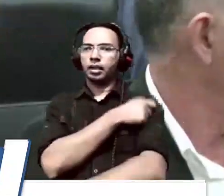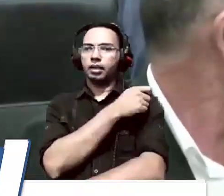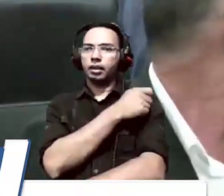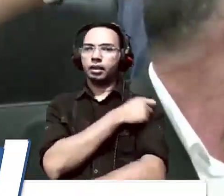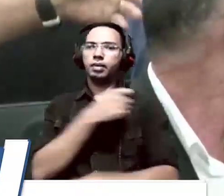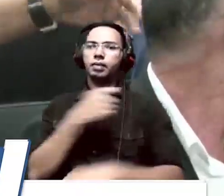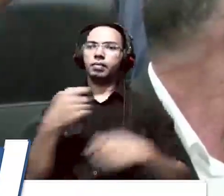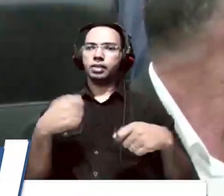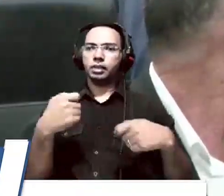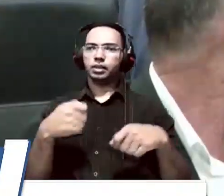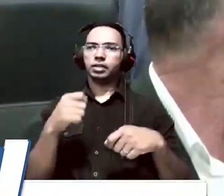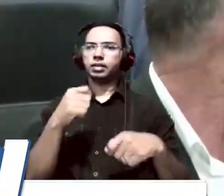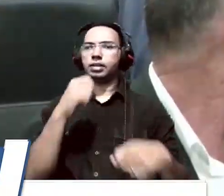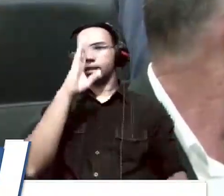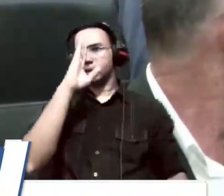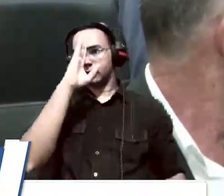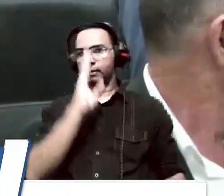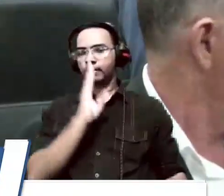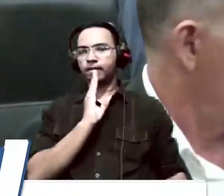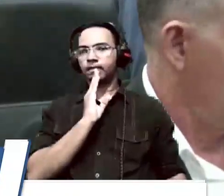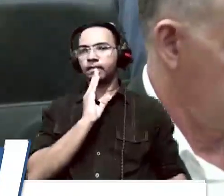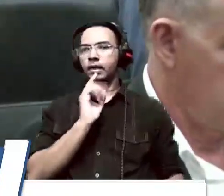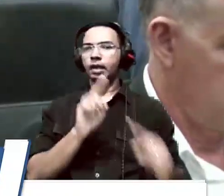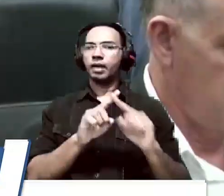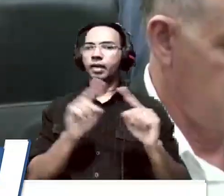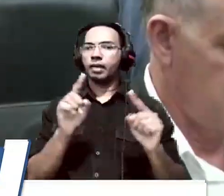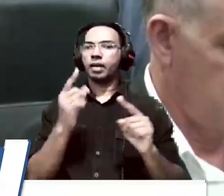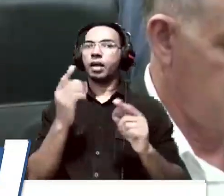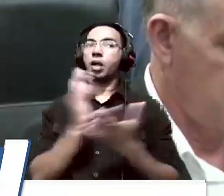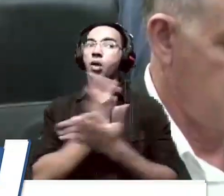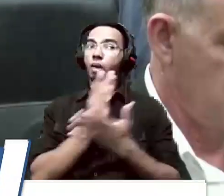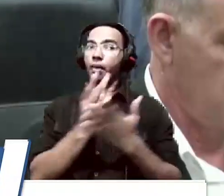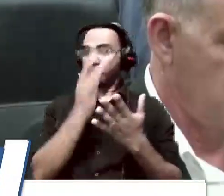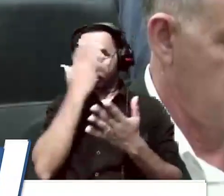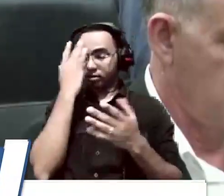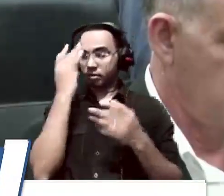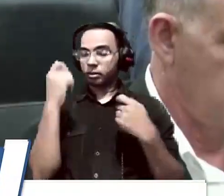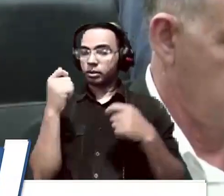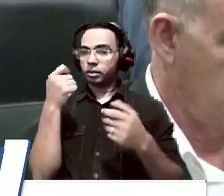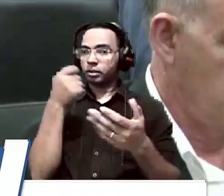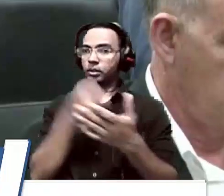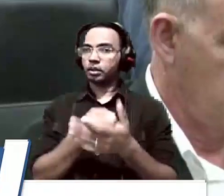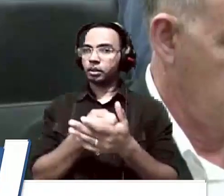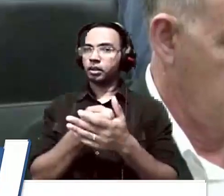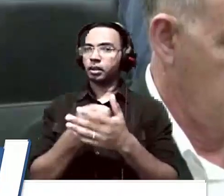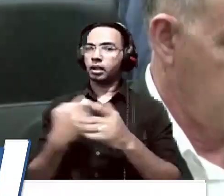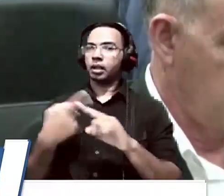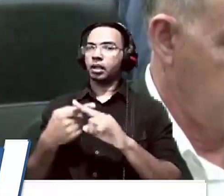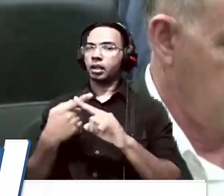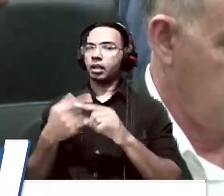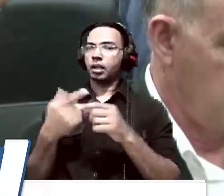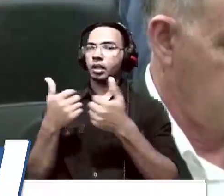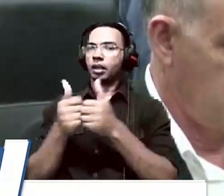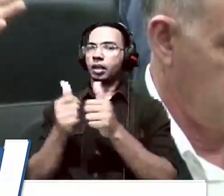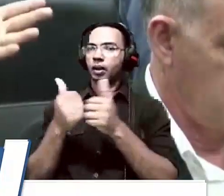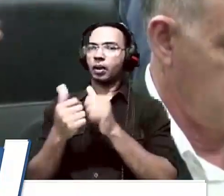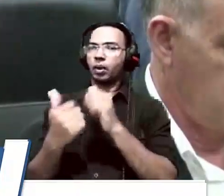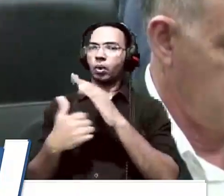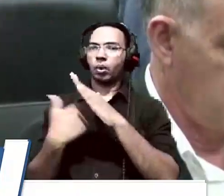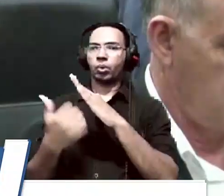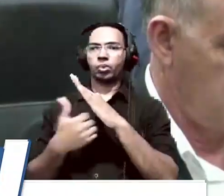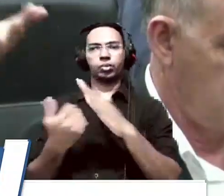andar gratuitamente, mas alguém tem que pagar. Porque a prefeitura, o transporte, a empresa não